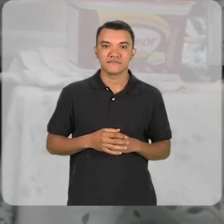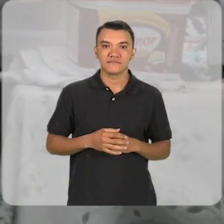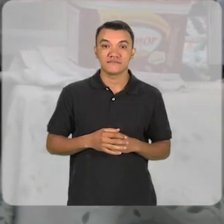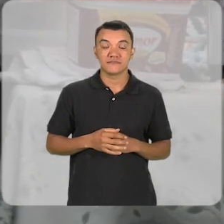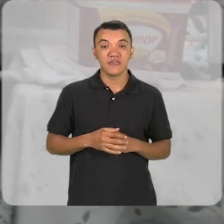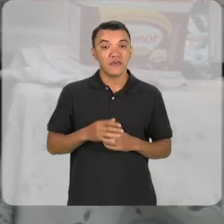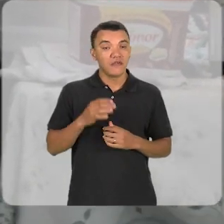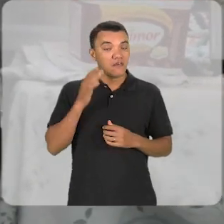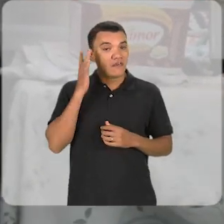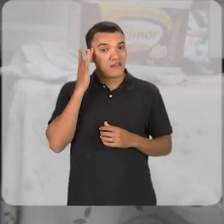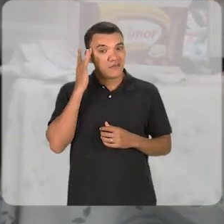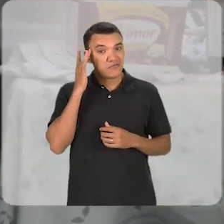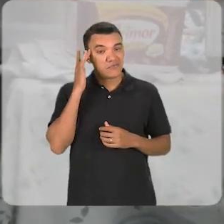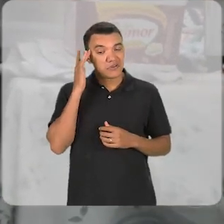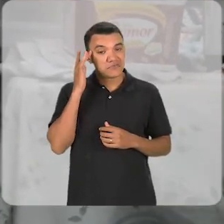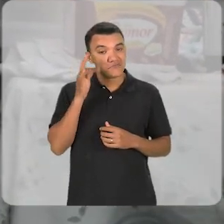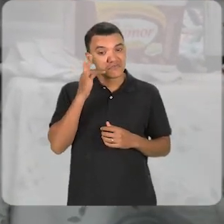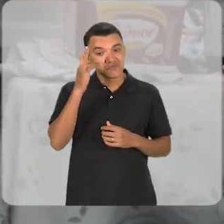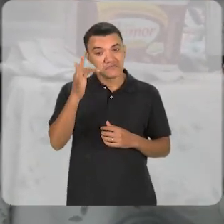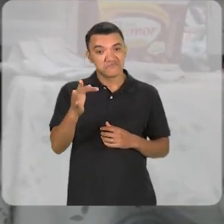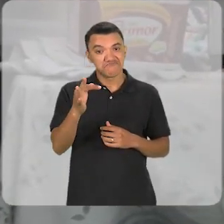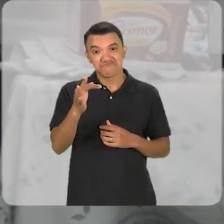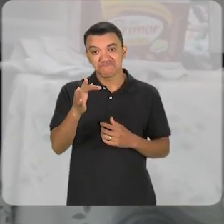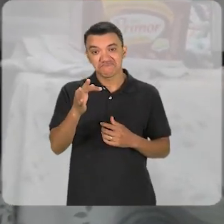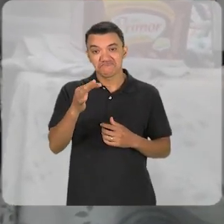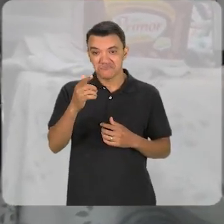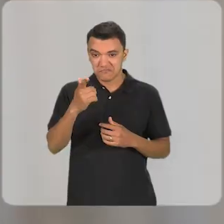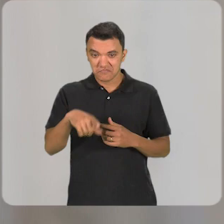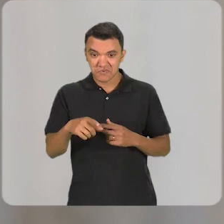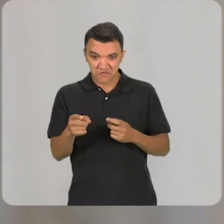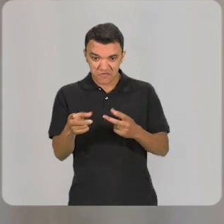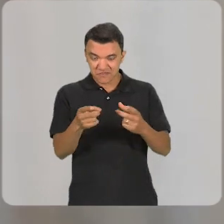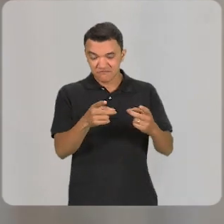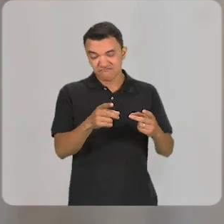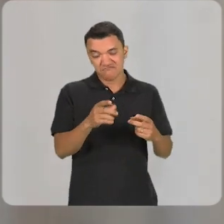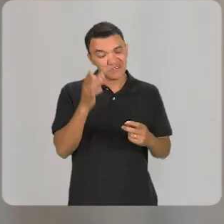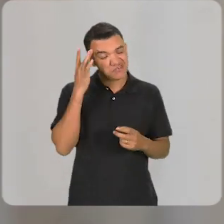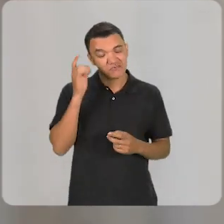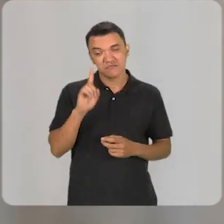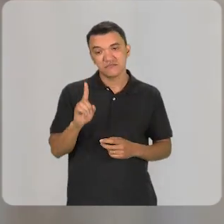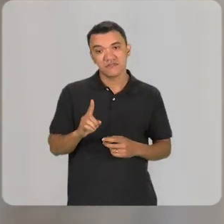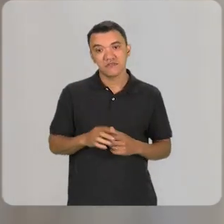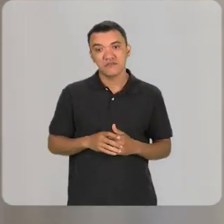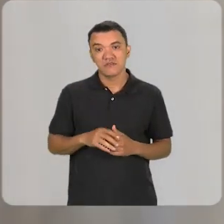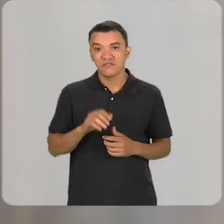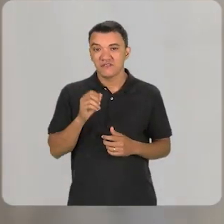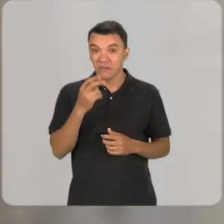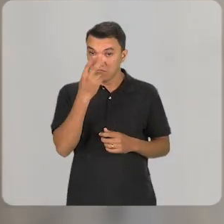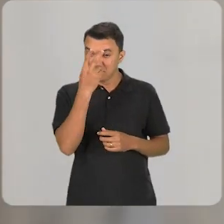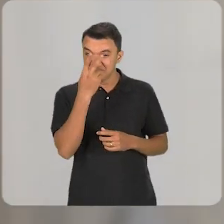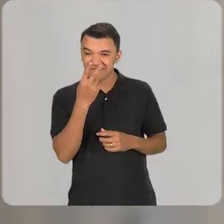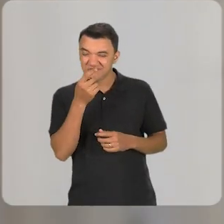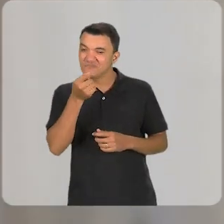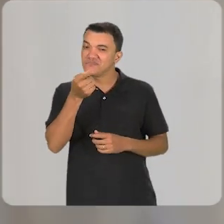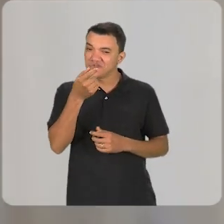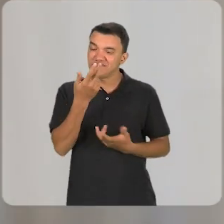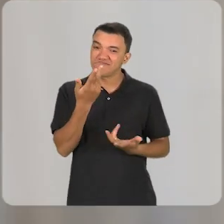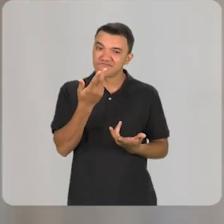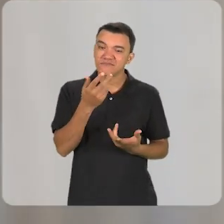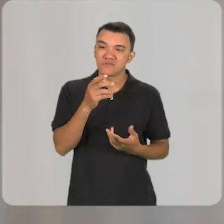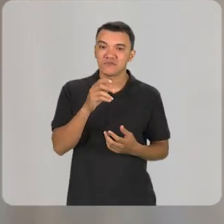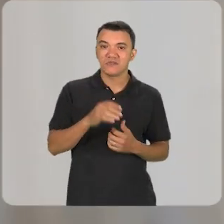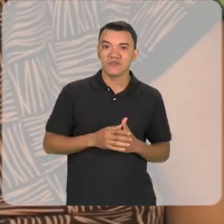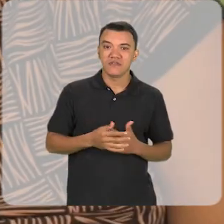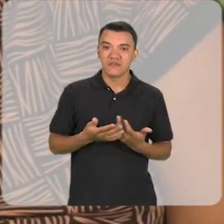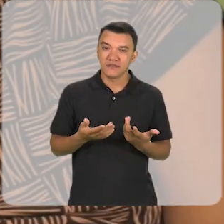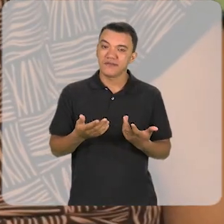Eu acho que não vai mais ter ninguém, não. Se eu não tivesse quase cega, quem estava vendendo ainda